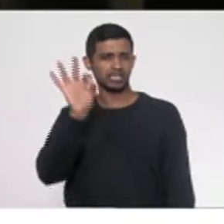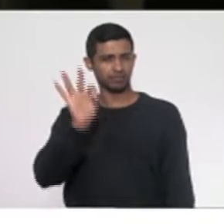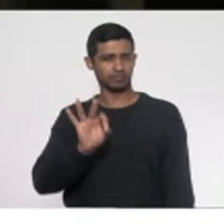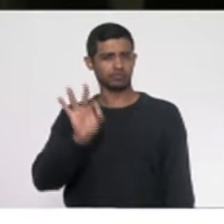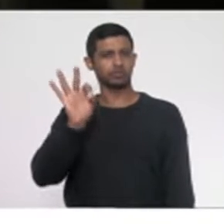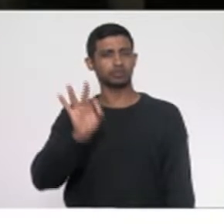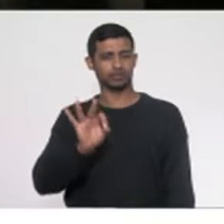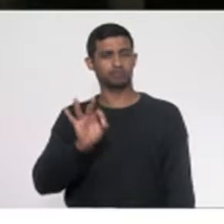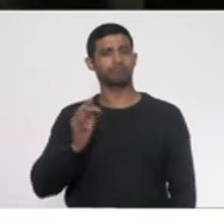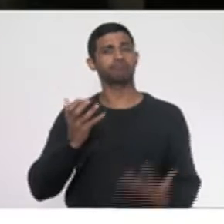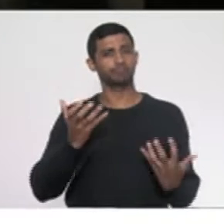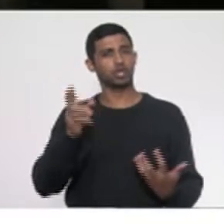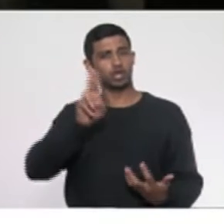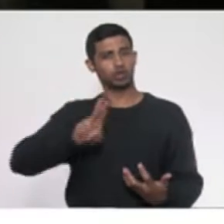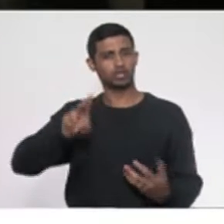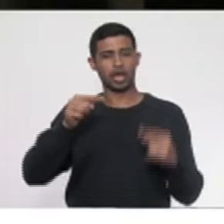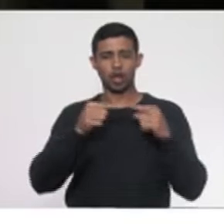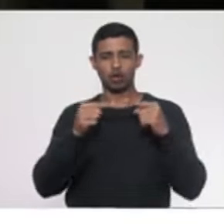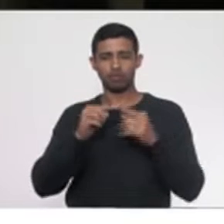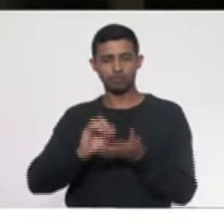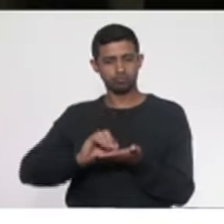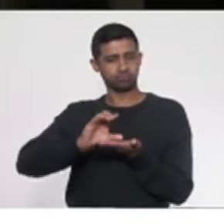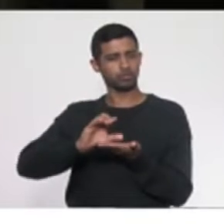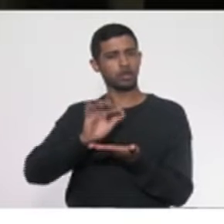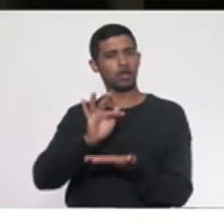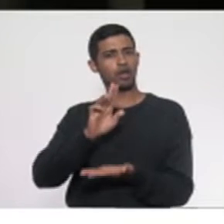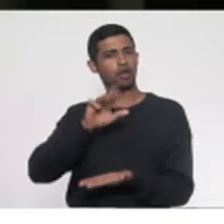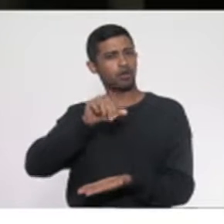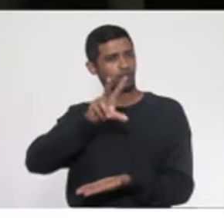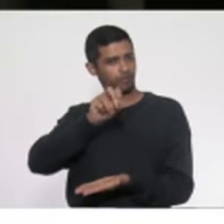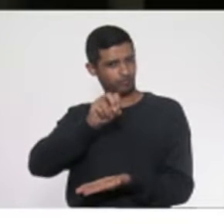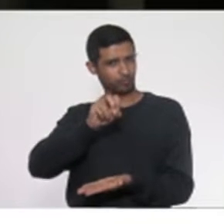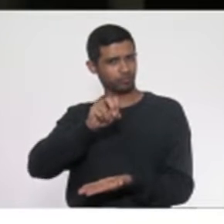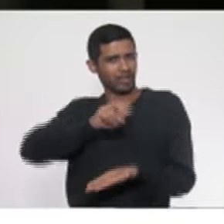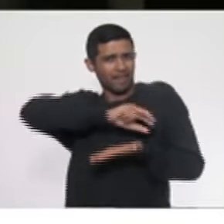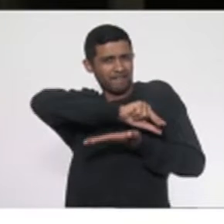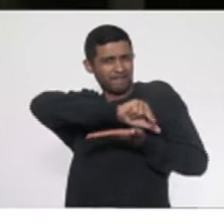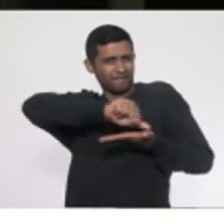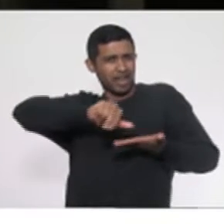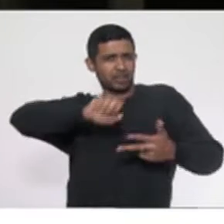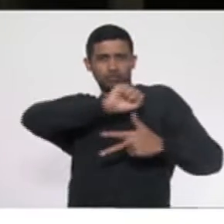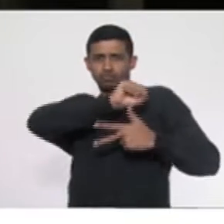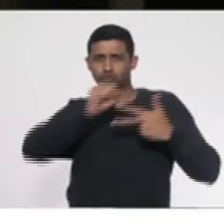30% dos fundos dos mais diversos